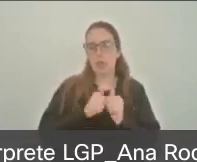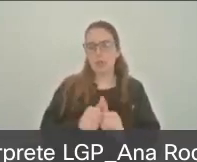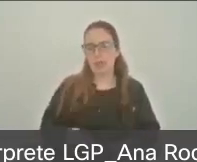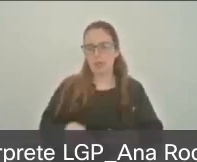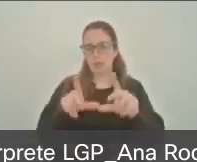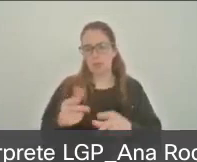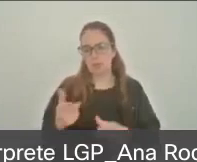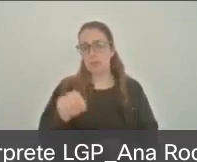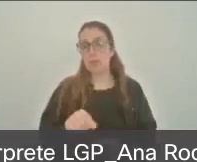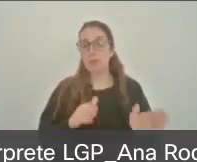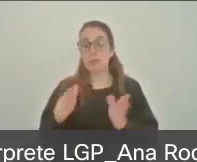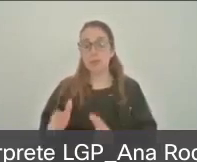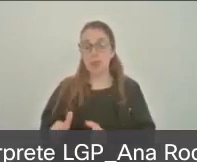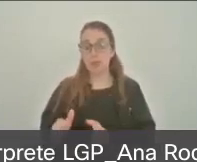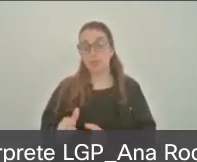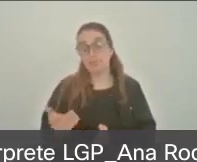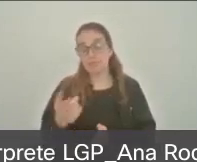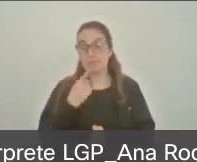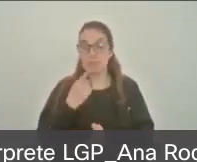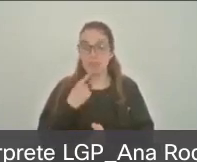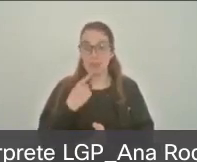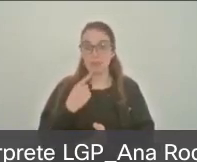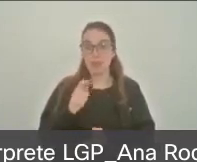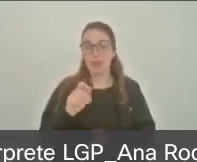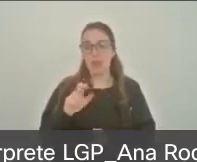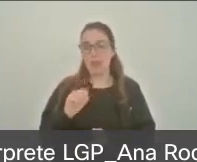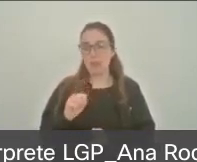linhas gerais, entende-se que foi possível